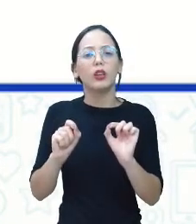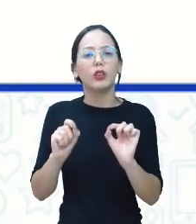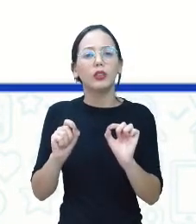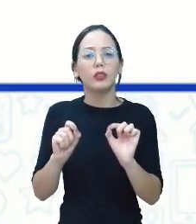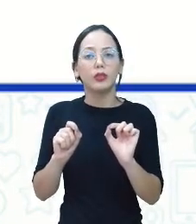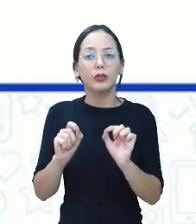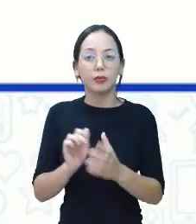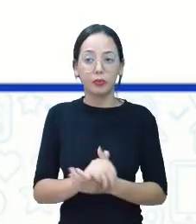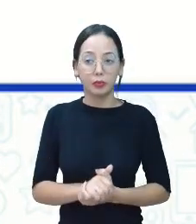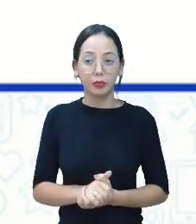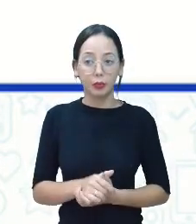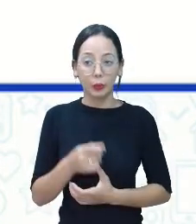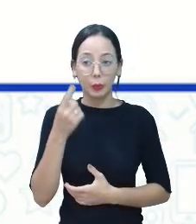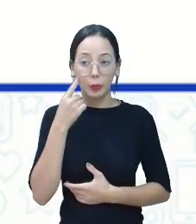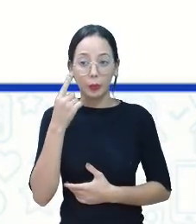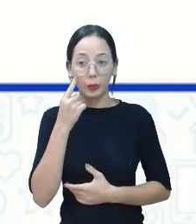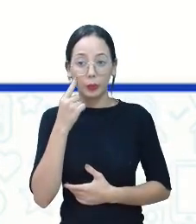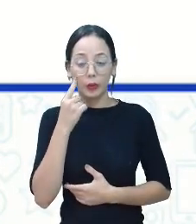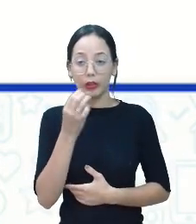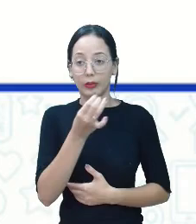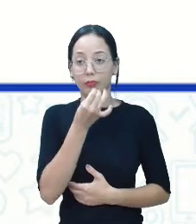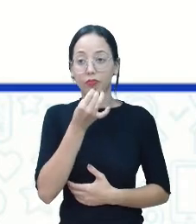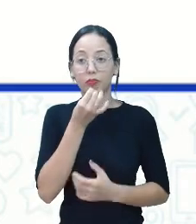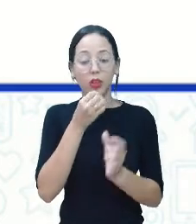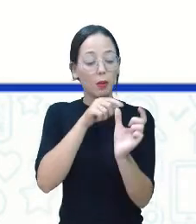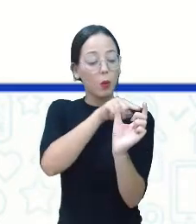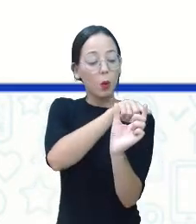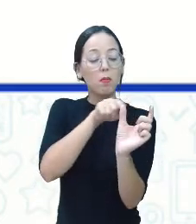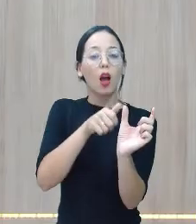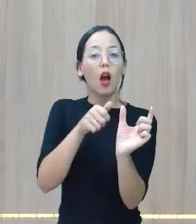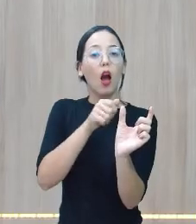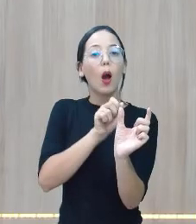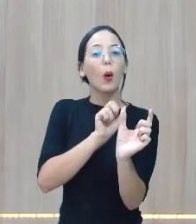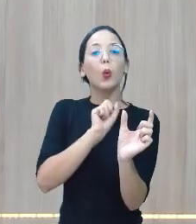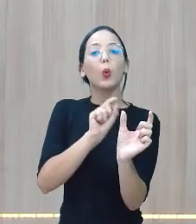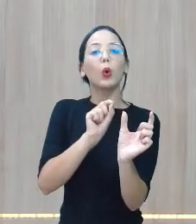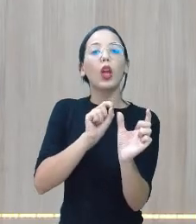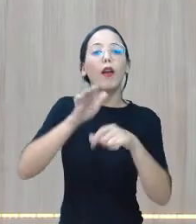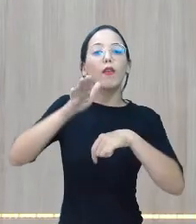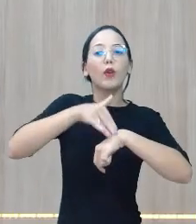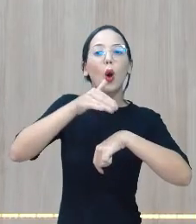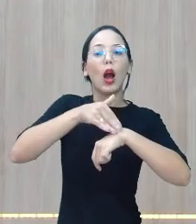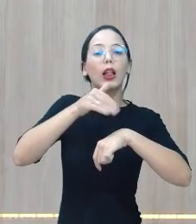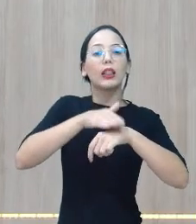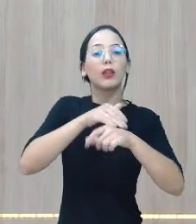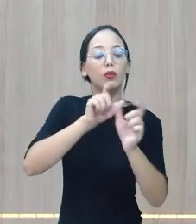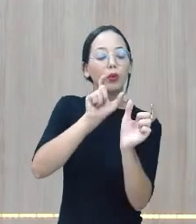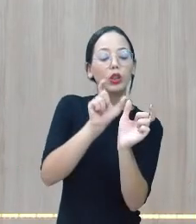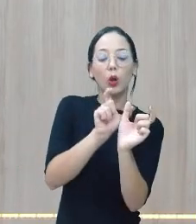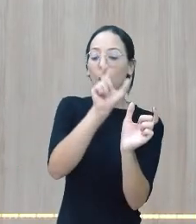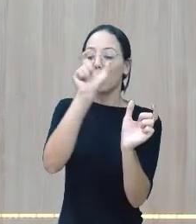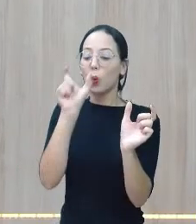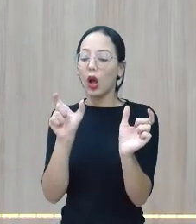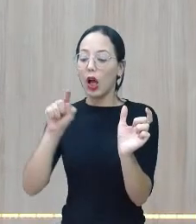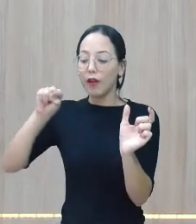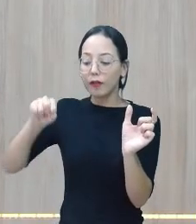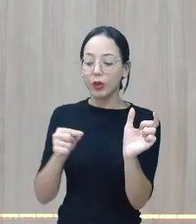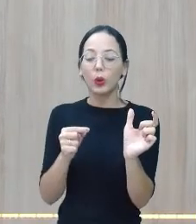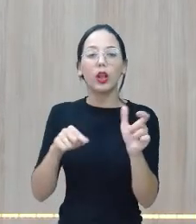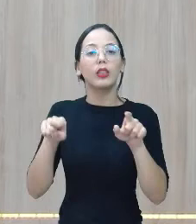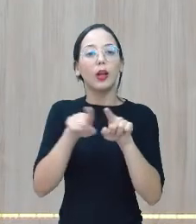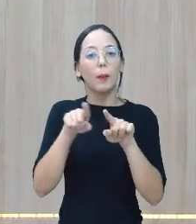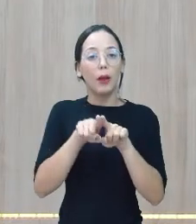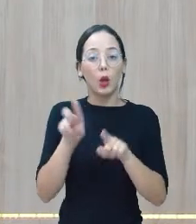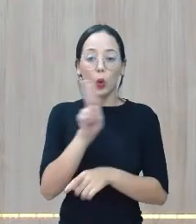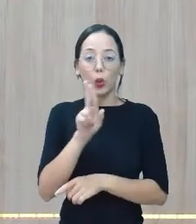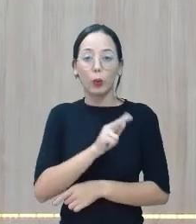o que vem antes de Dona Glória está se referindo ao vocativo e também é separado por vírgula. Dona Glória